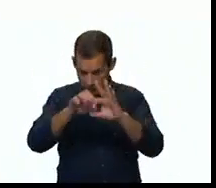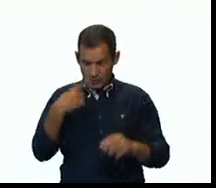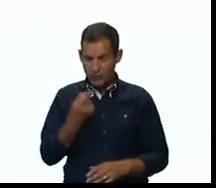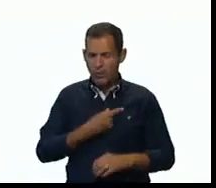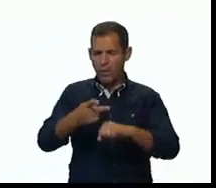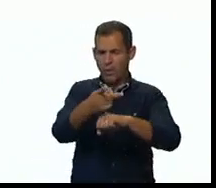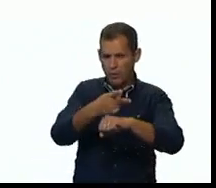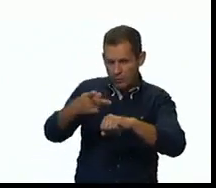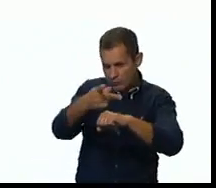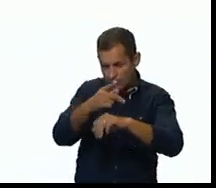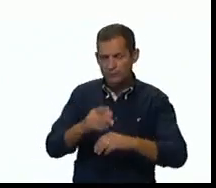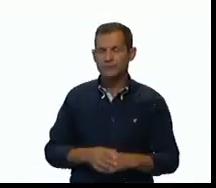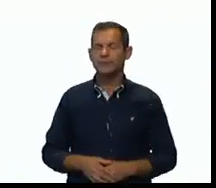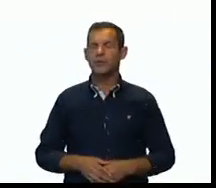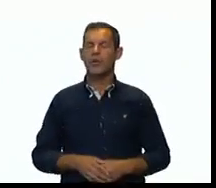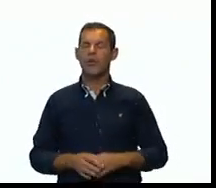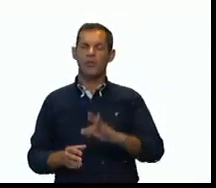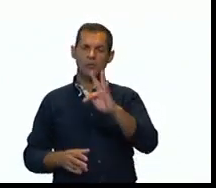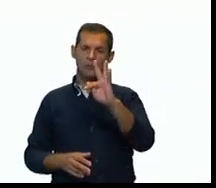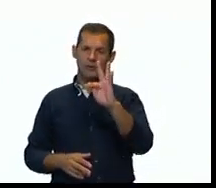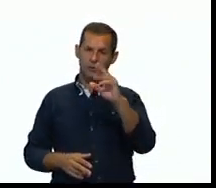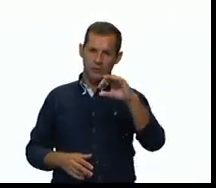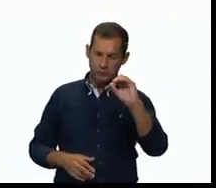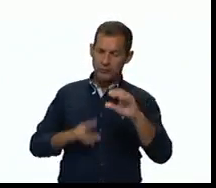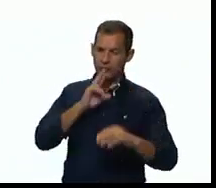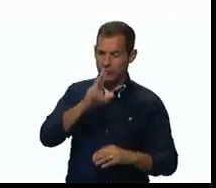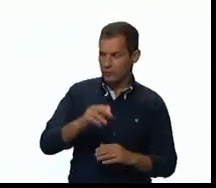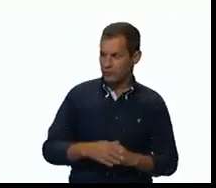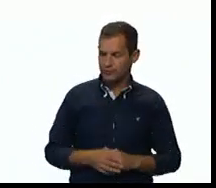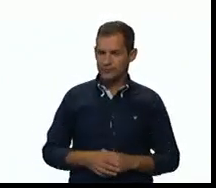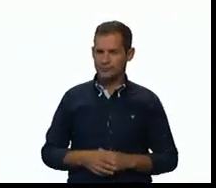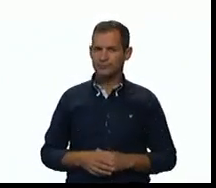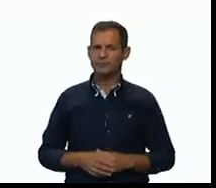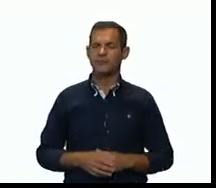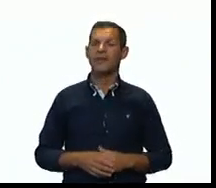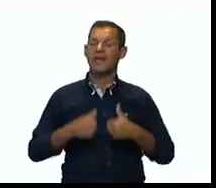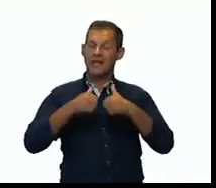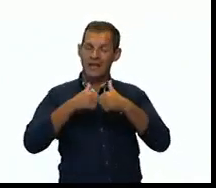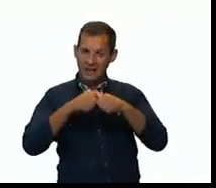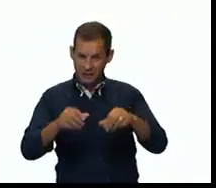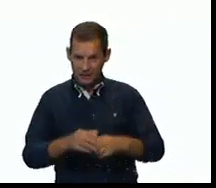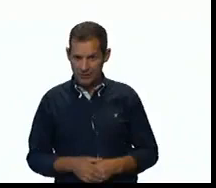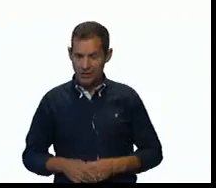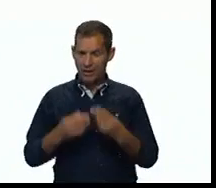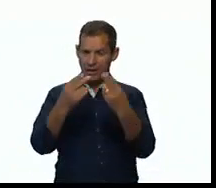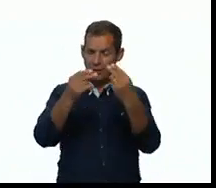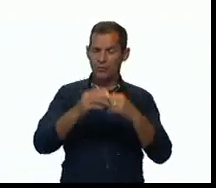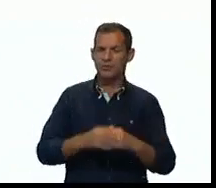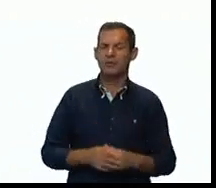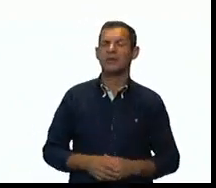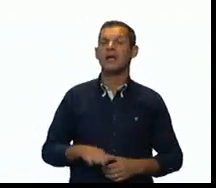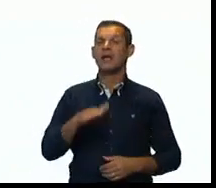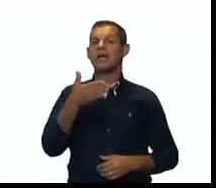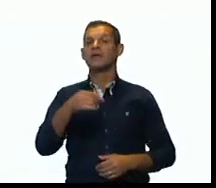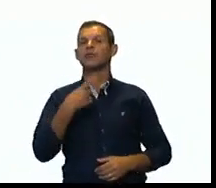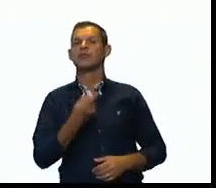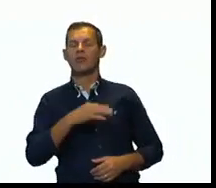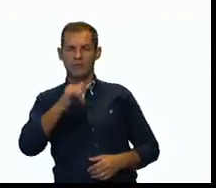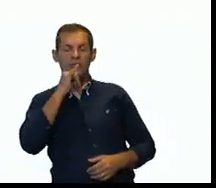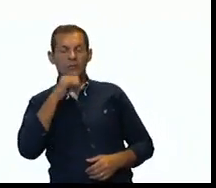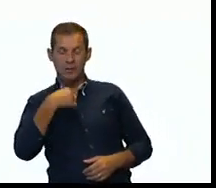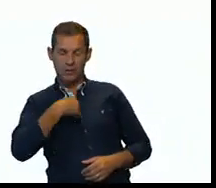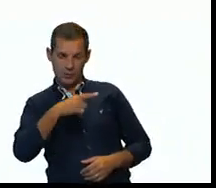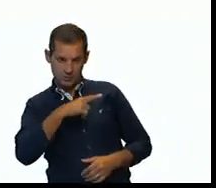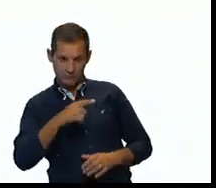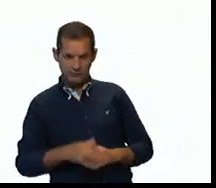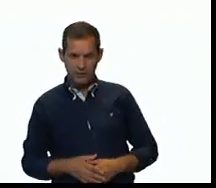estamos buscando uma função que satisfaz a essa igualdade. Então, vamos a um exemplo. Eu